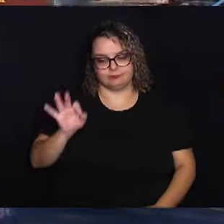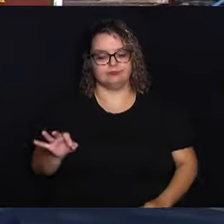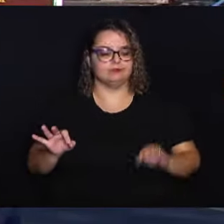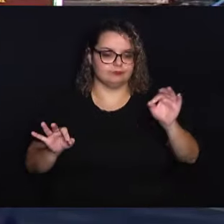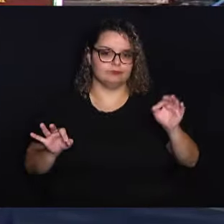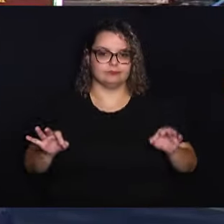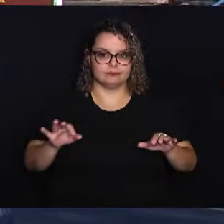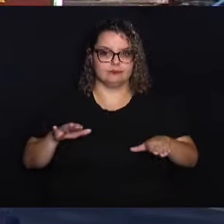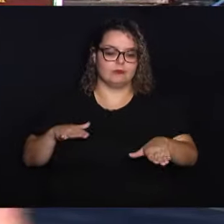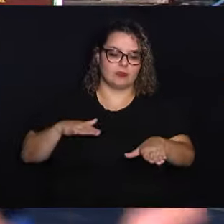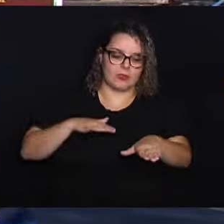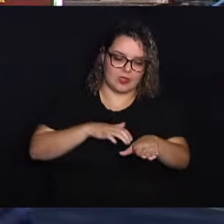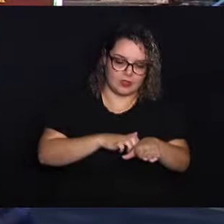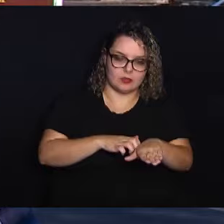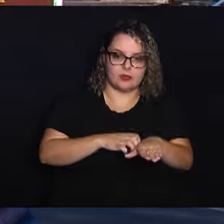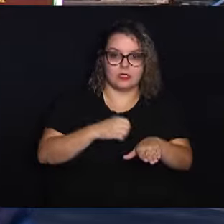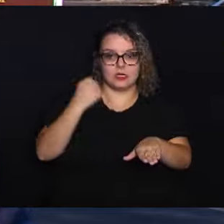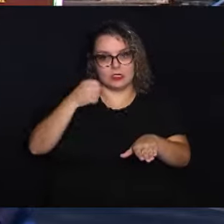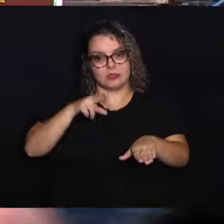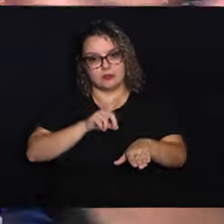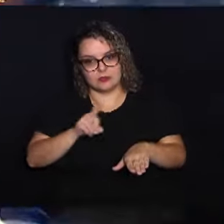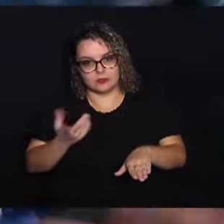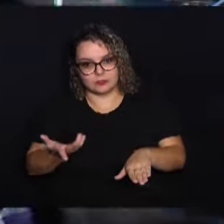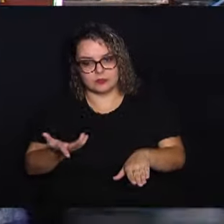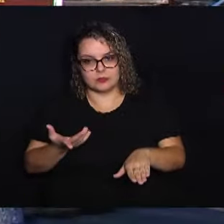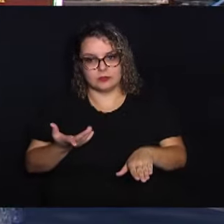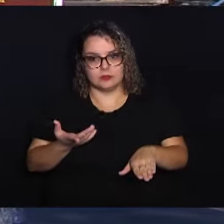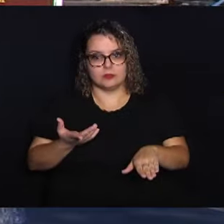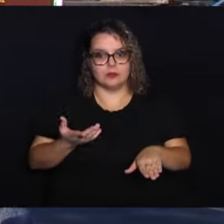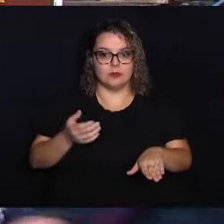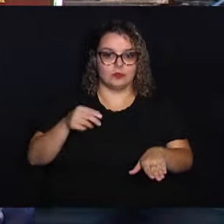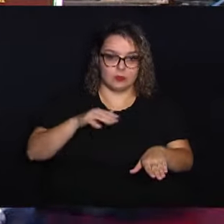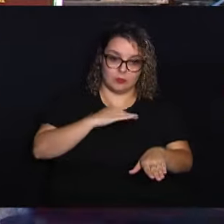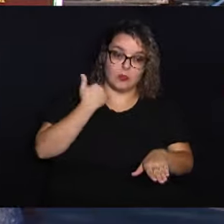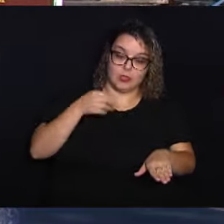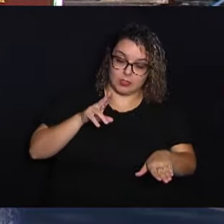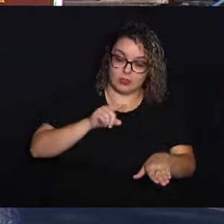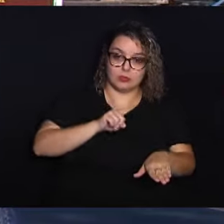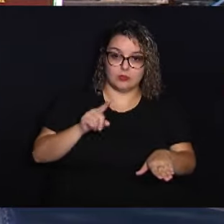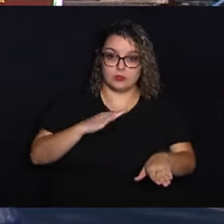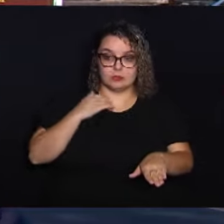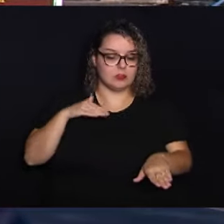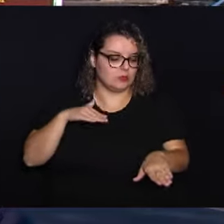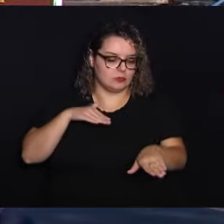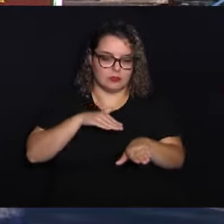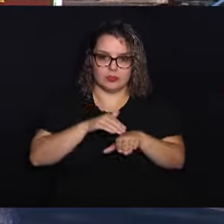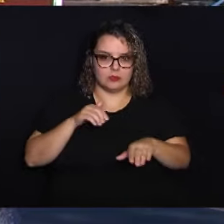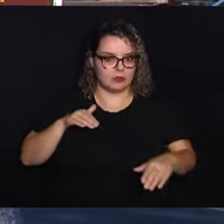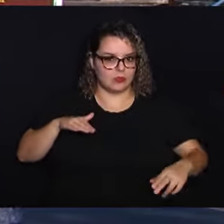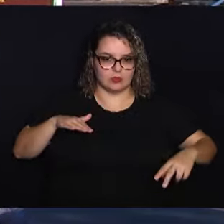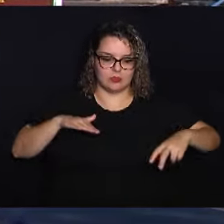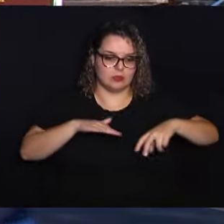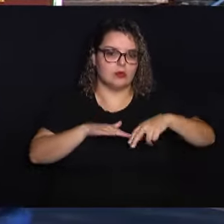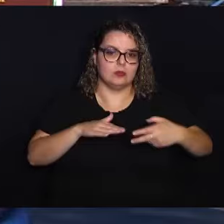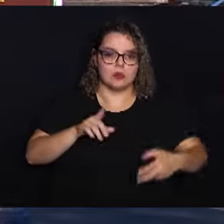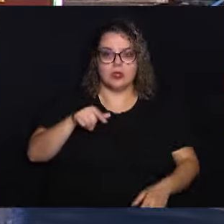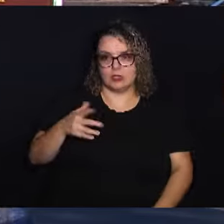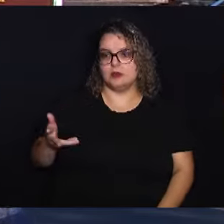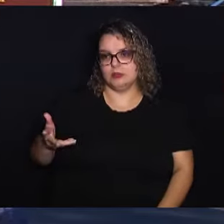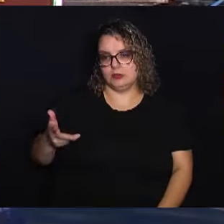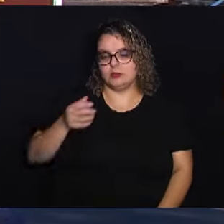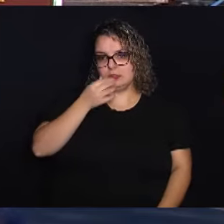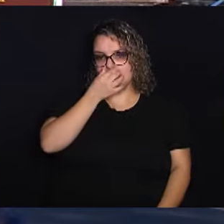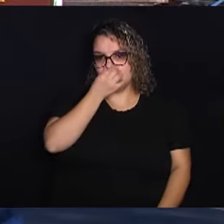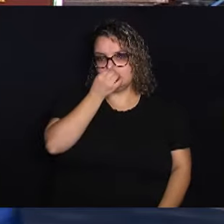proporcional o impacto da lesão grave ou não e o ou o vira opto ou não em uma colisão em um atropelamento a